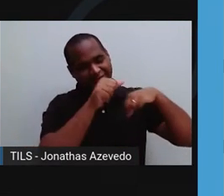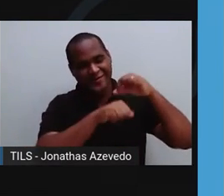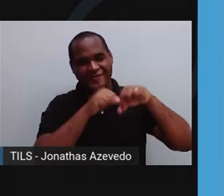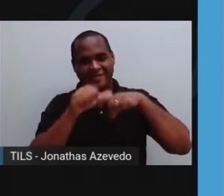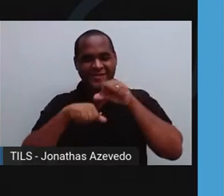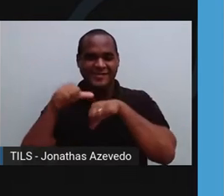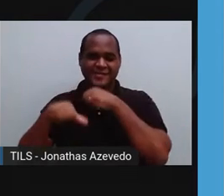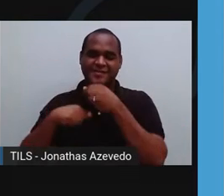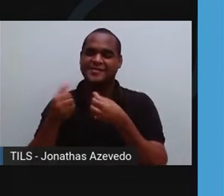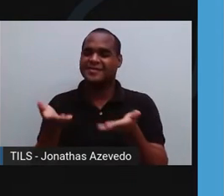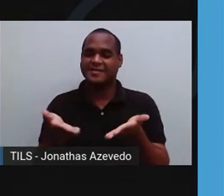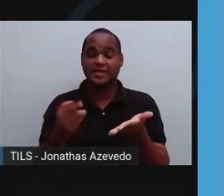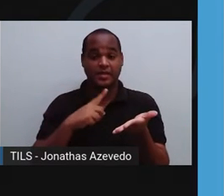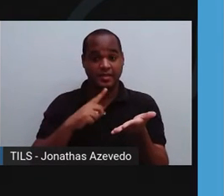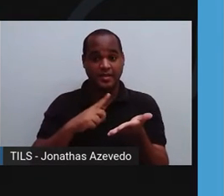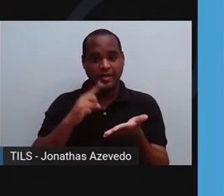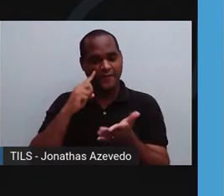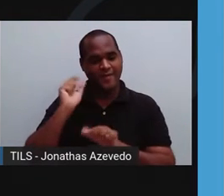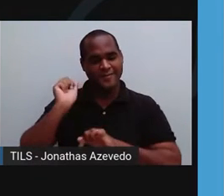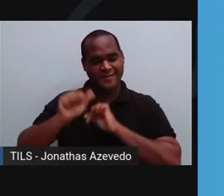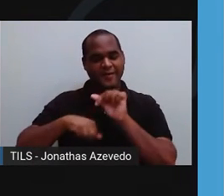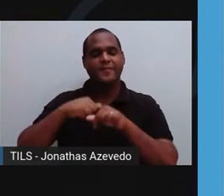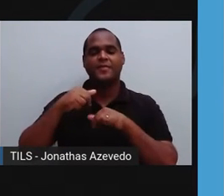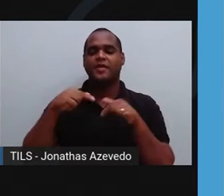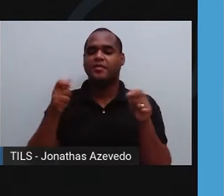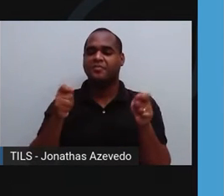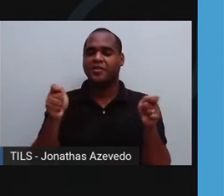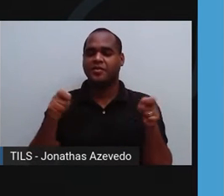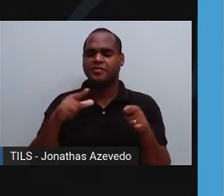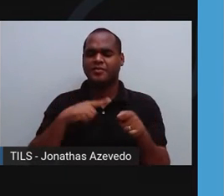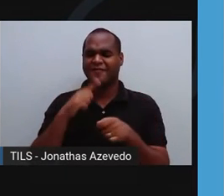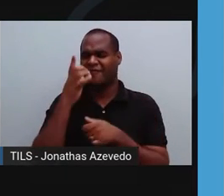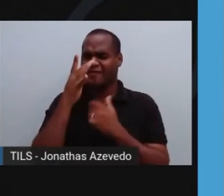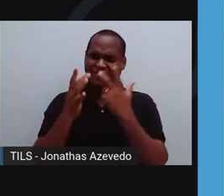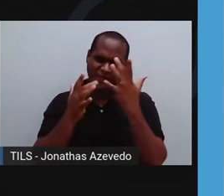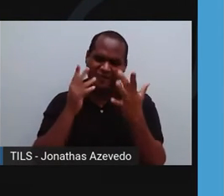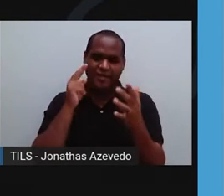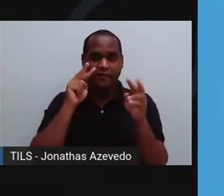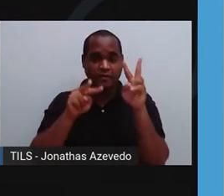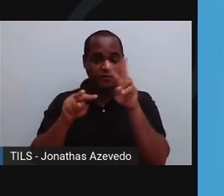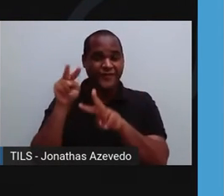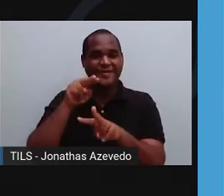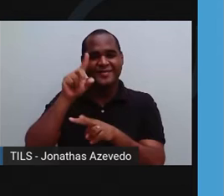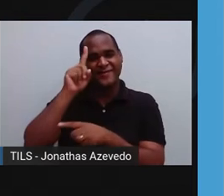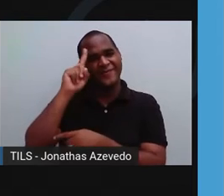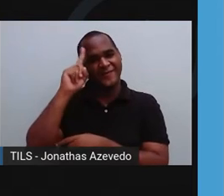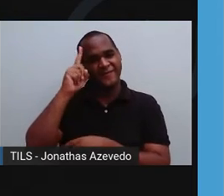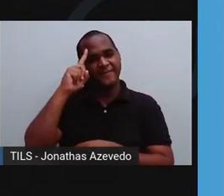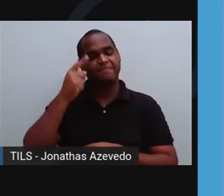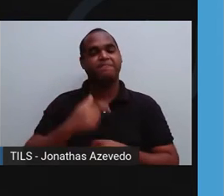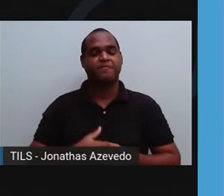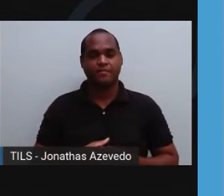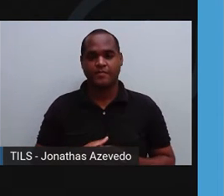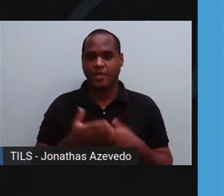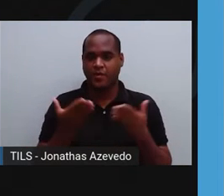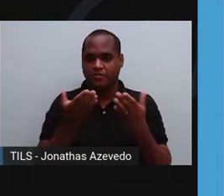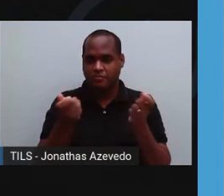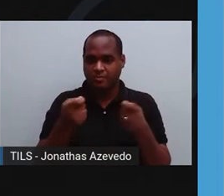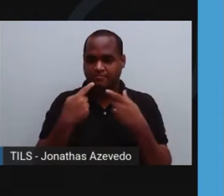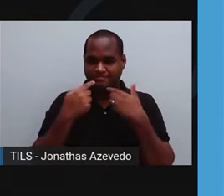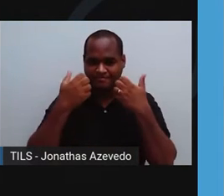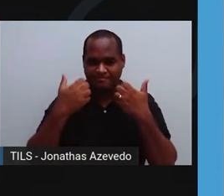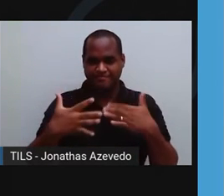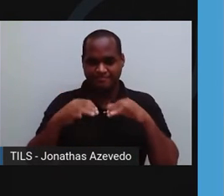entanto, muitas dessas transformações podem ser facilmente observadas no nosso dia a dia. Podemos citar, por exemplo,